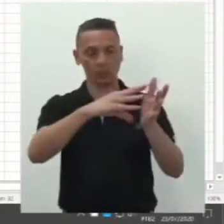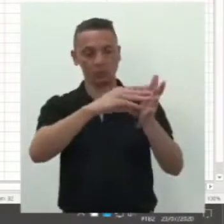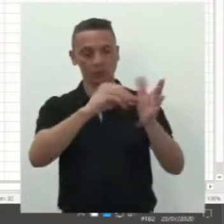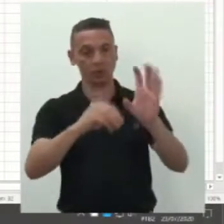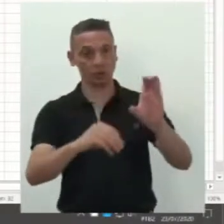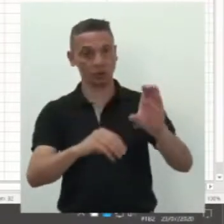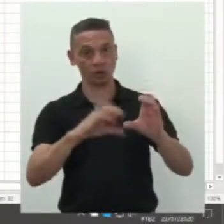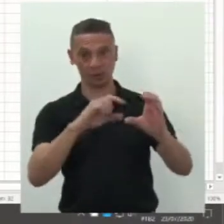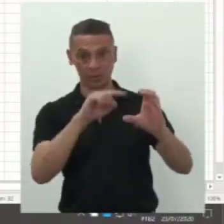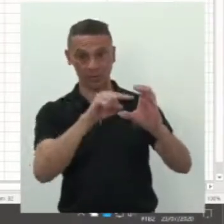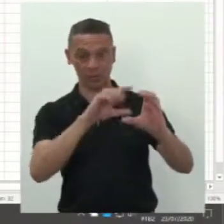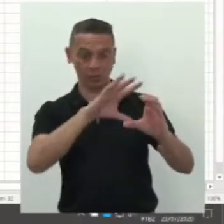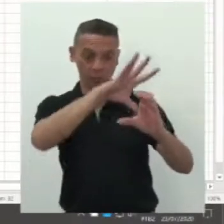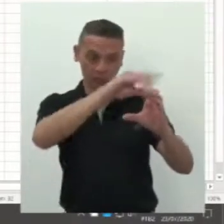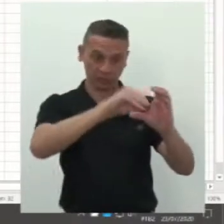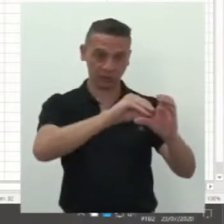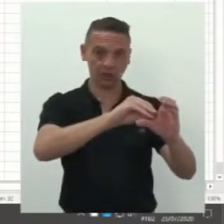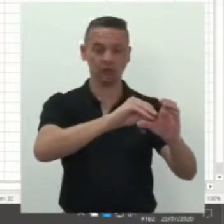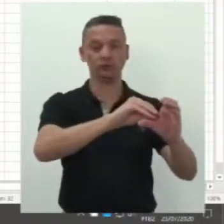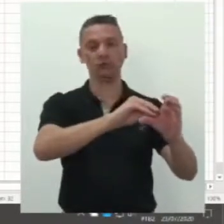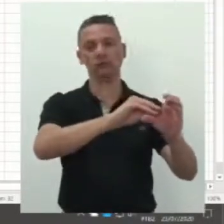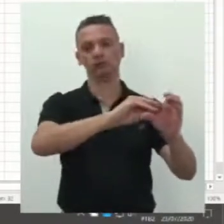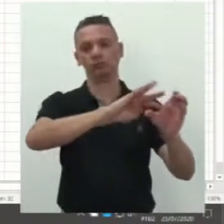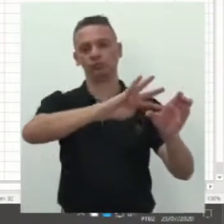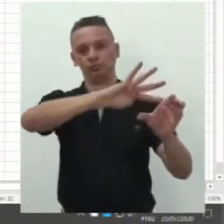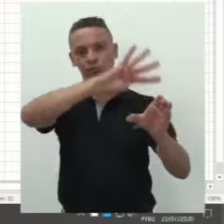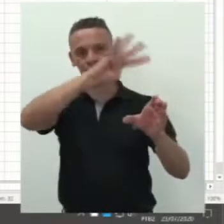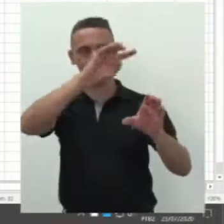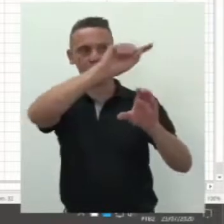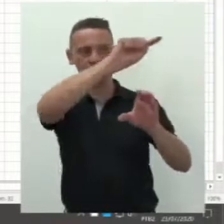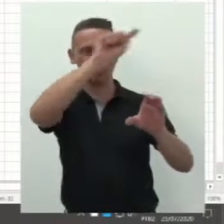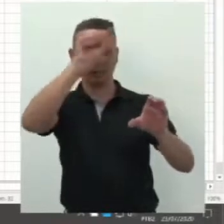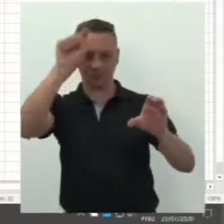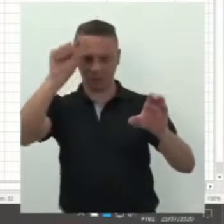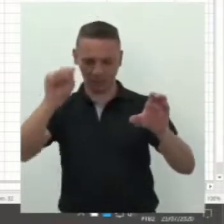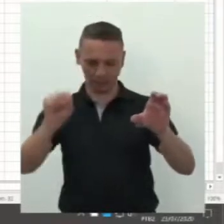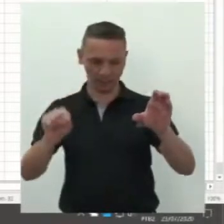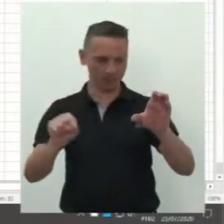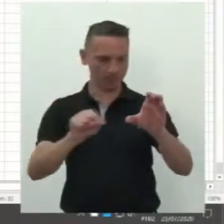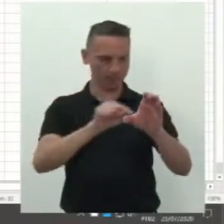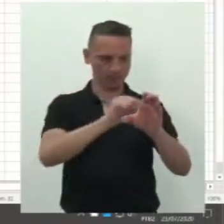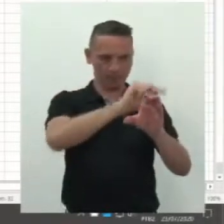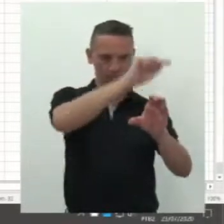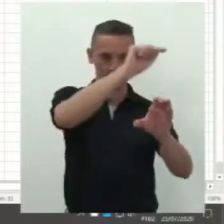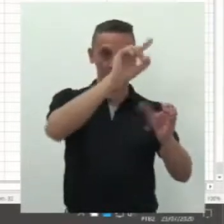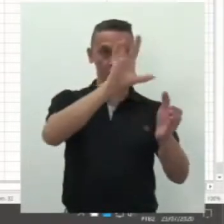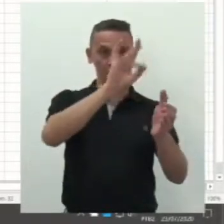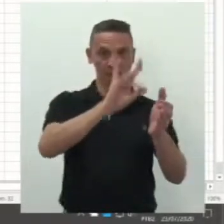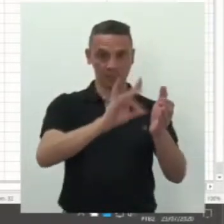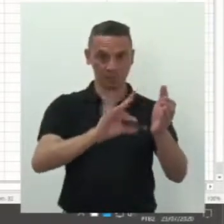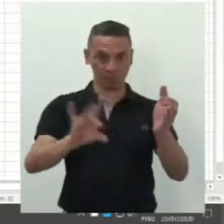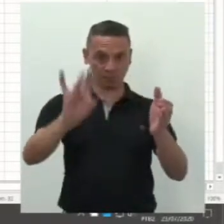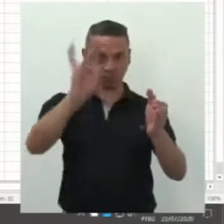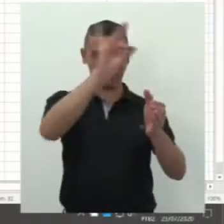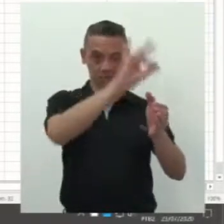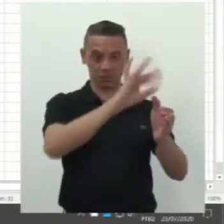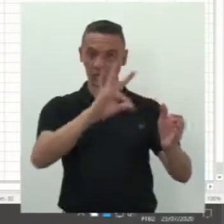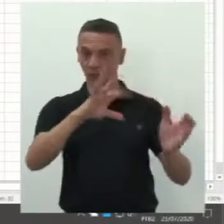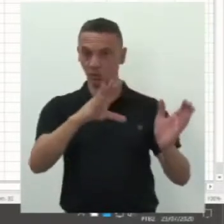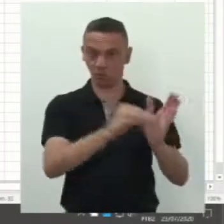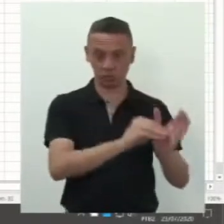ó, toda a minha seleção, toda a tabela que eu selecionei aqui, ela fica serrilhada em